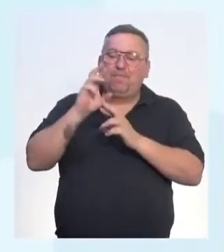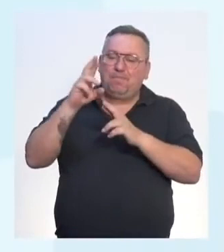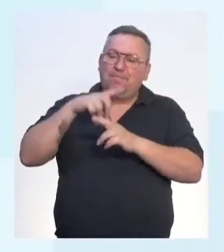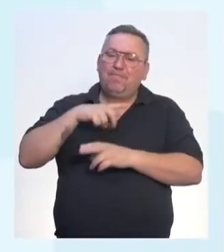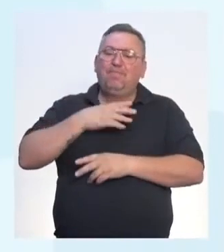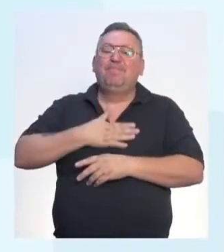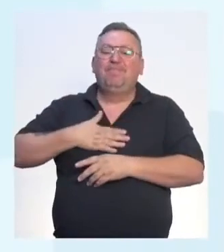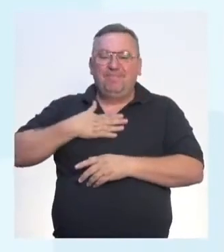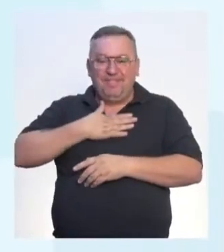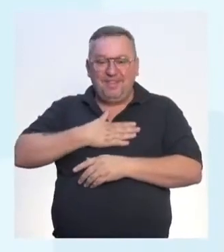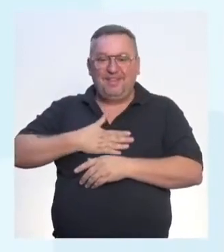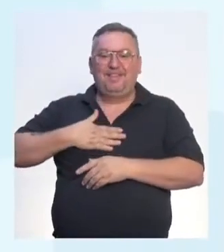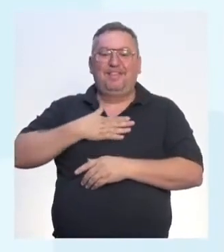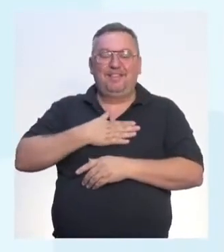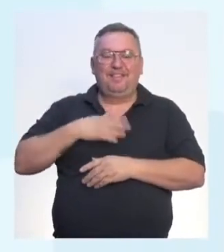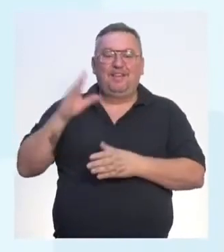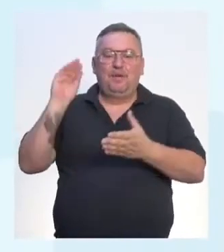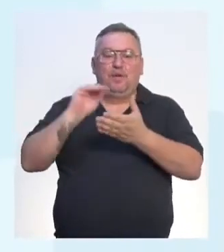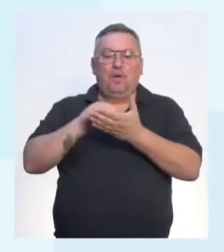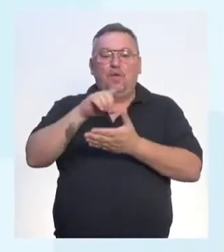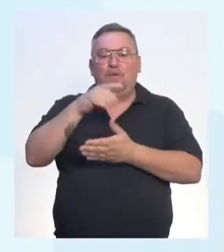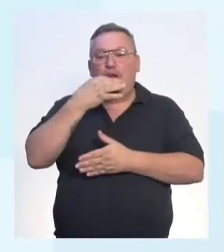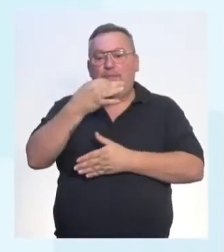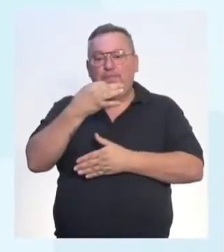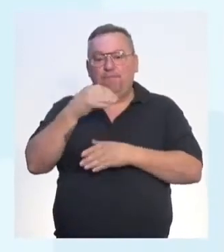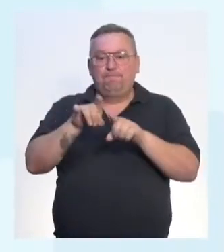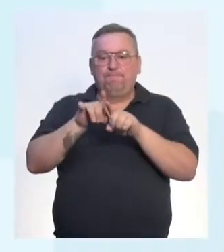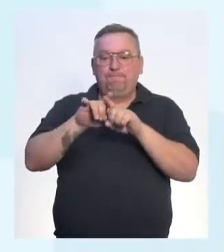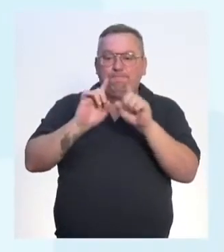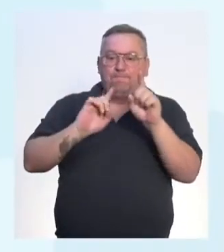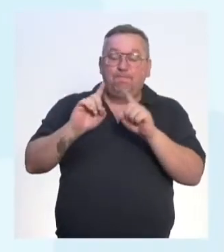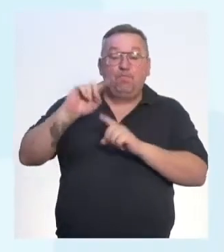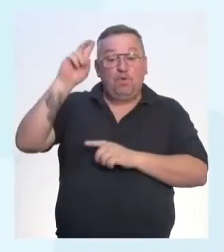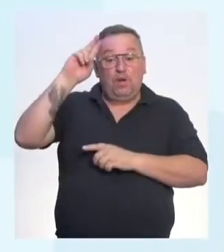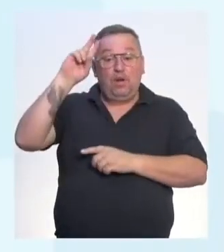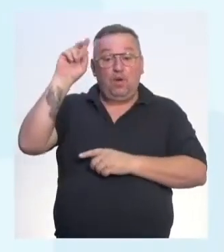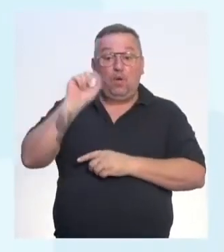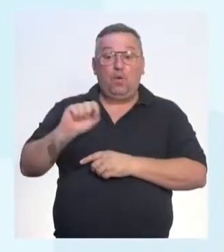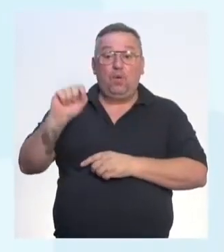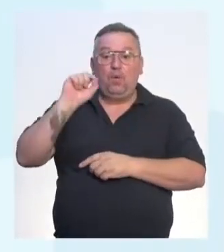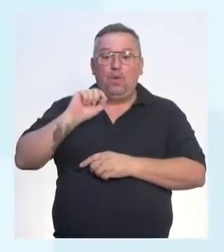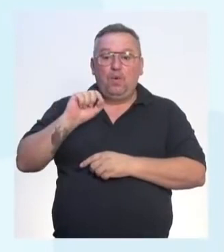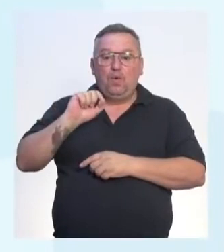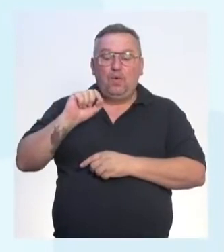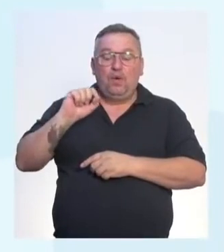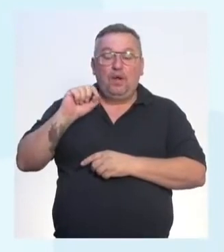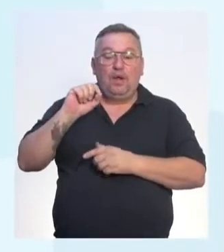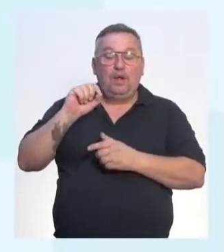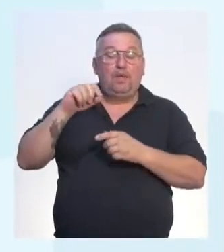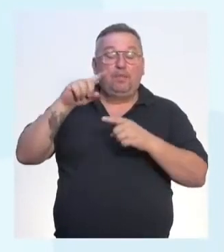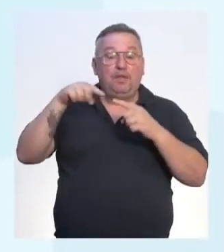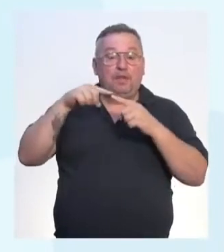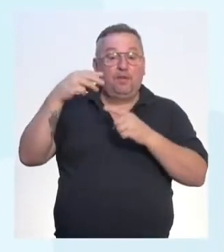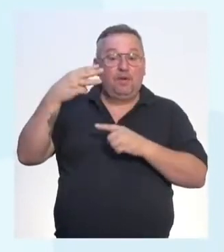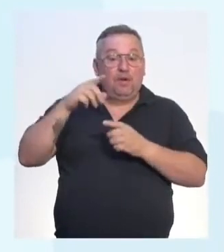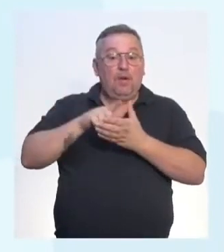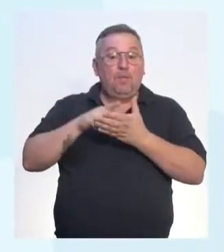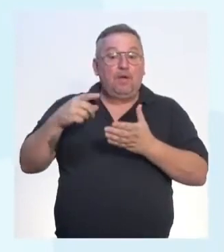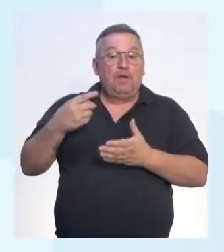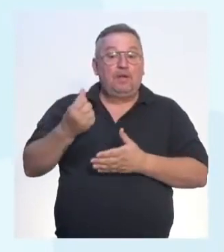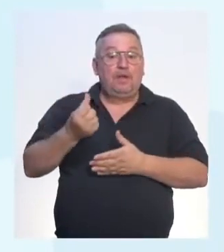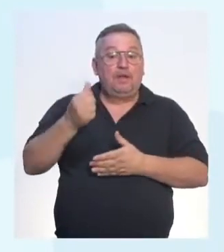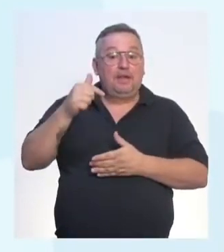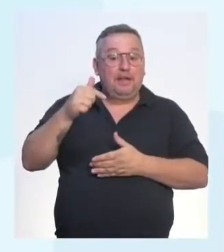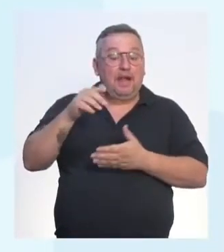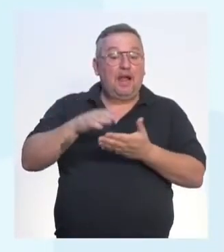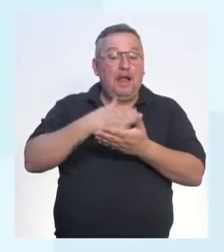vocês tenham gostado, né? Coloca lá o que vocês acharam ou não. Lembrando, missão 3, página 67,